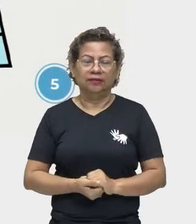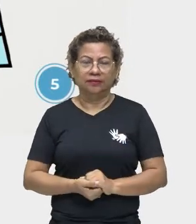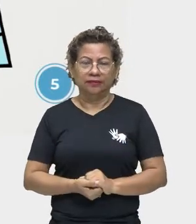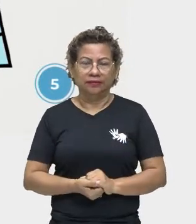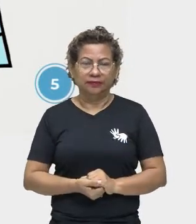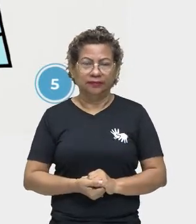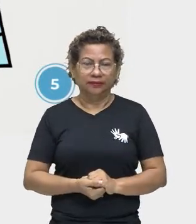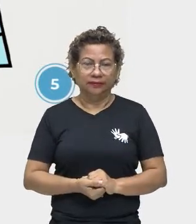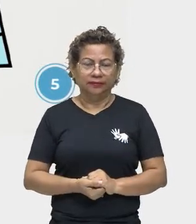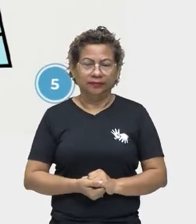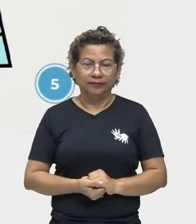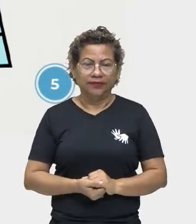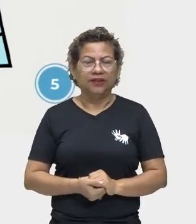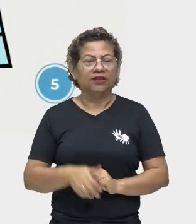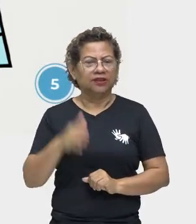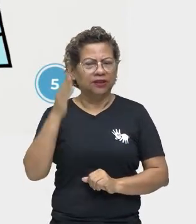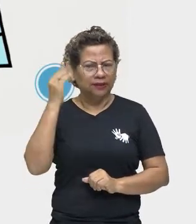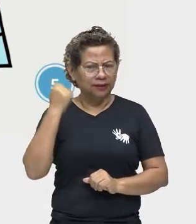essa figura é um pentágono.